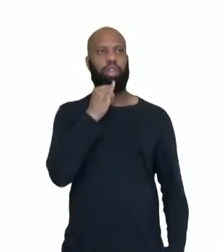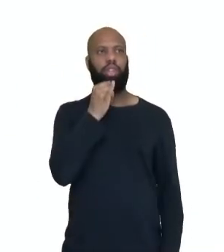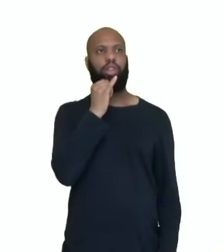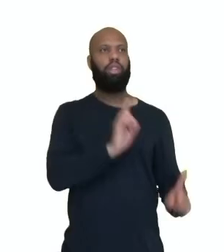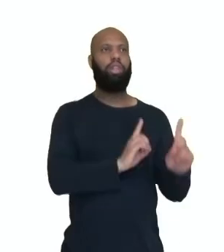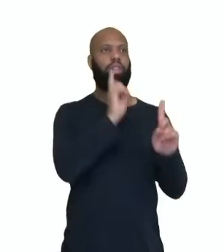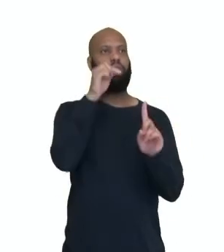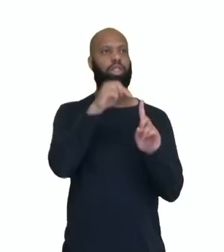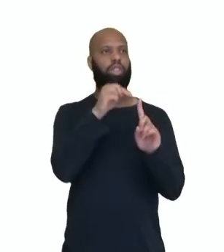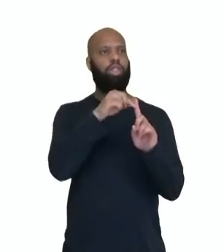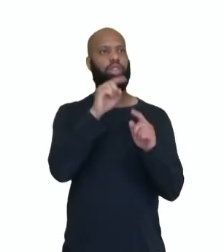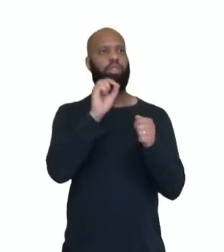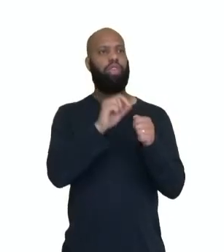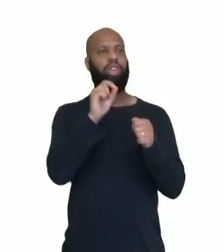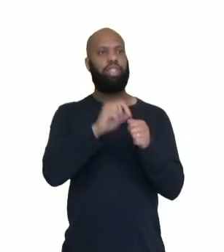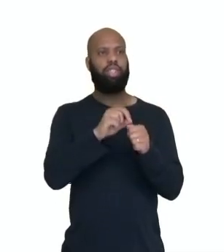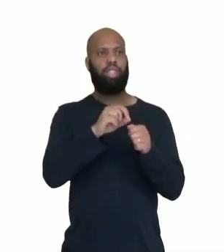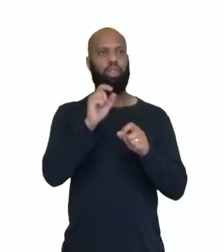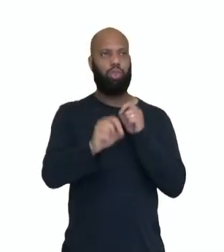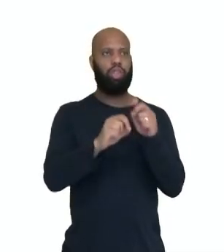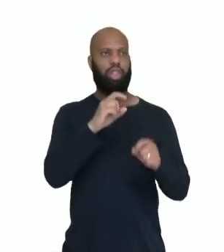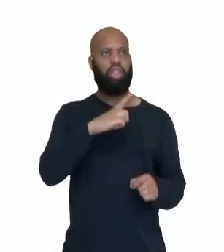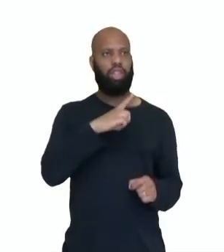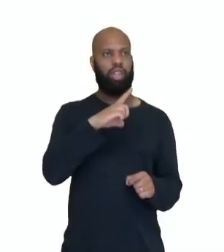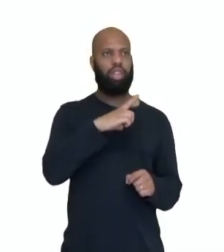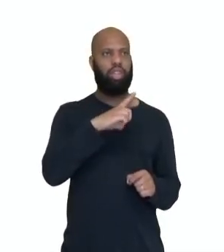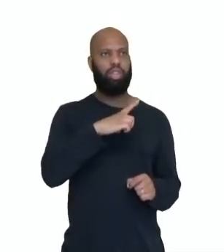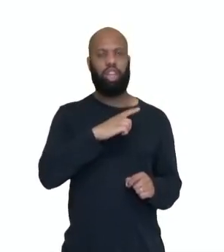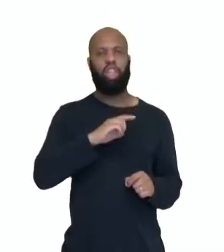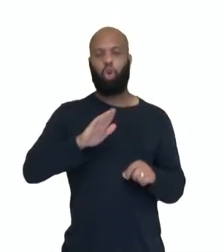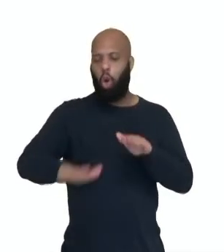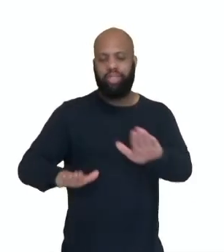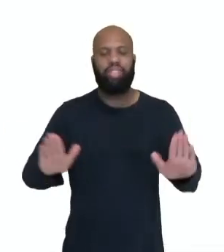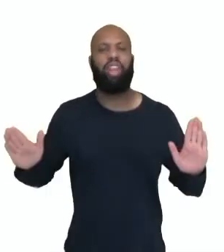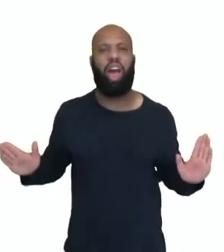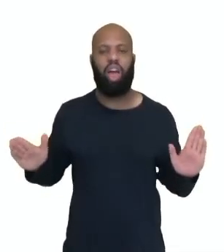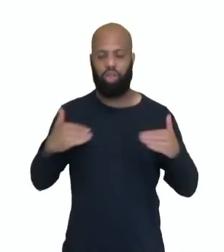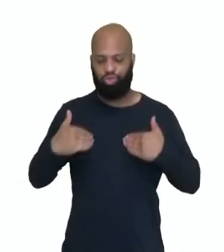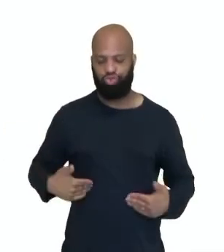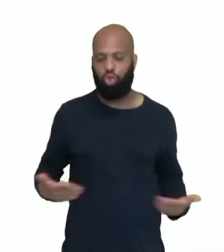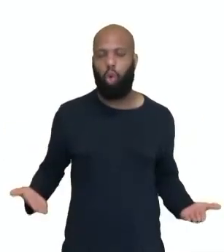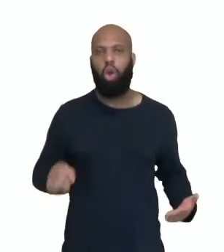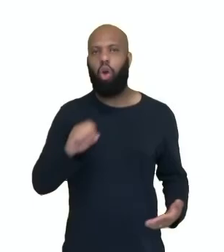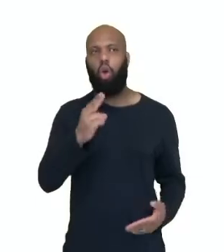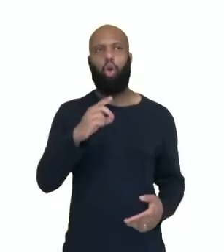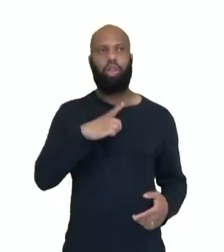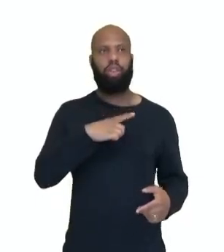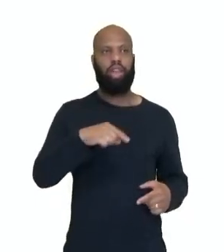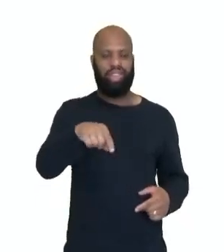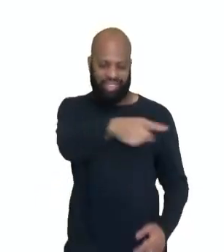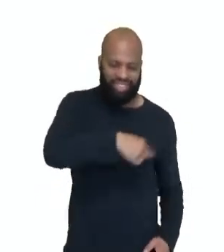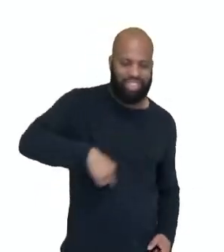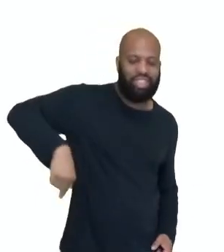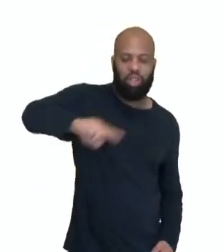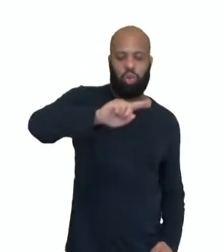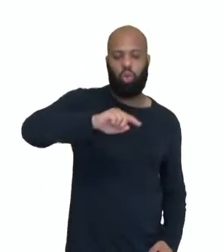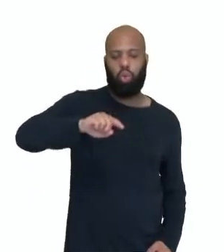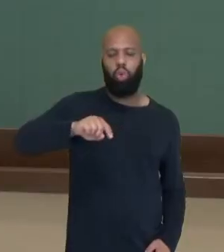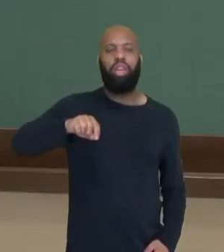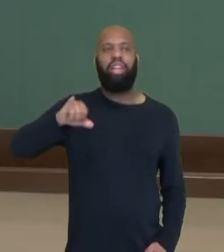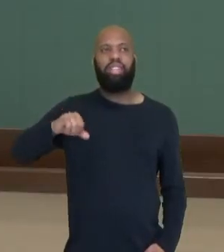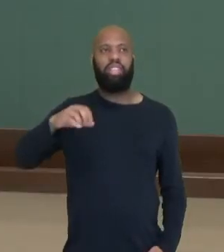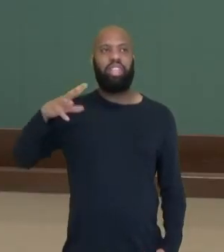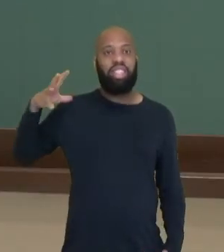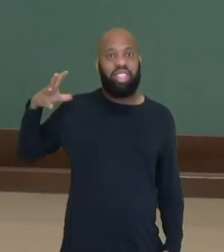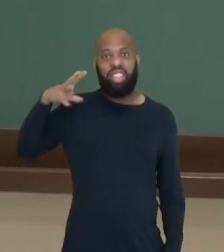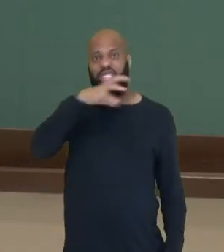objetivo é ou que o meu oponente encoste uma parte do corpo no chão, ou que ele saia da área de luta, se meu oponente vem em velocidade e